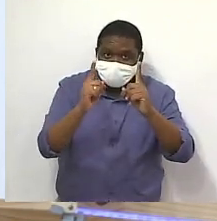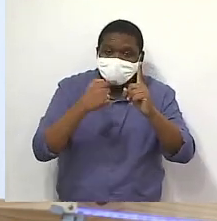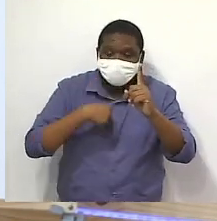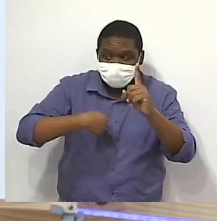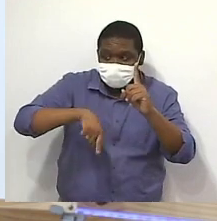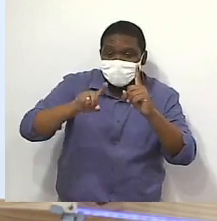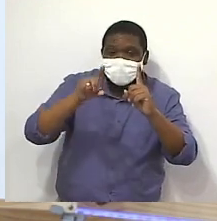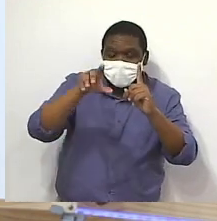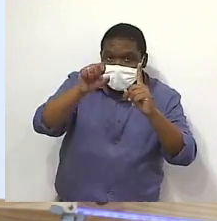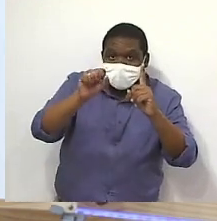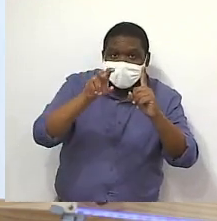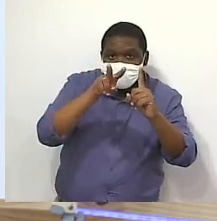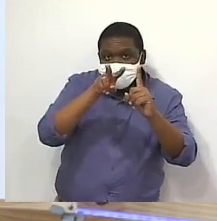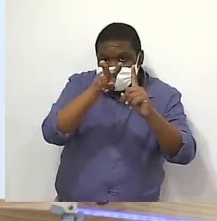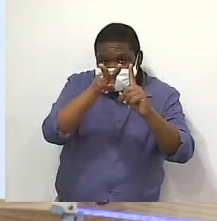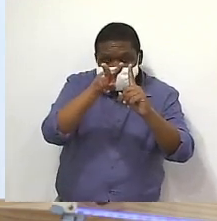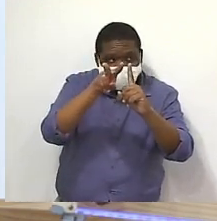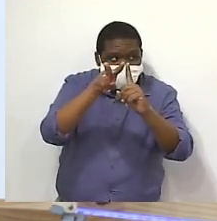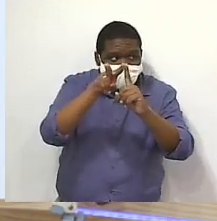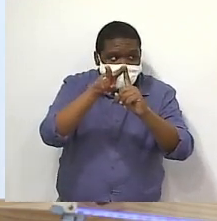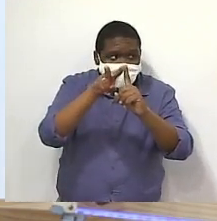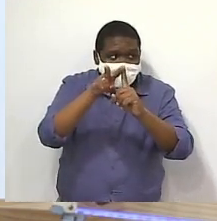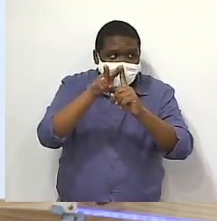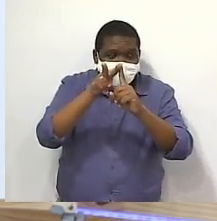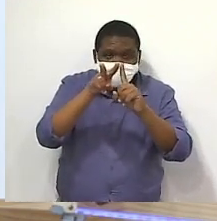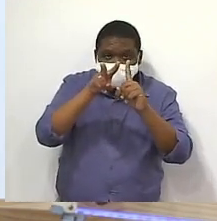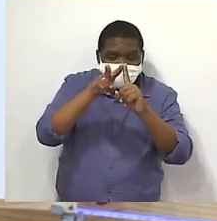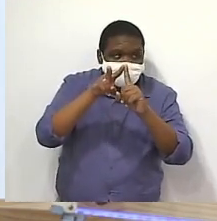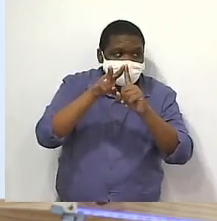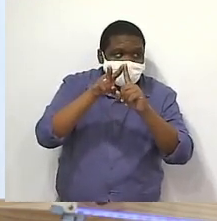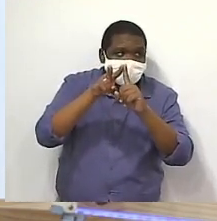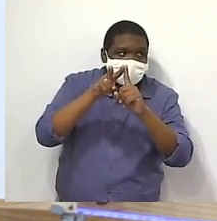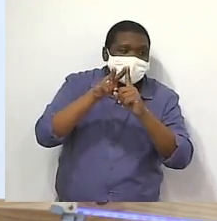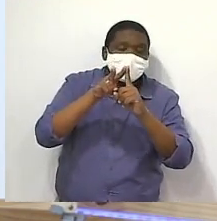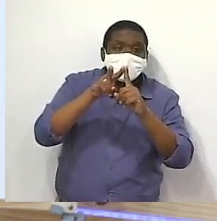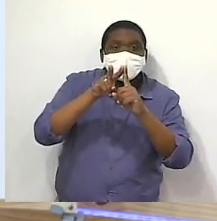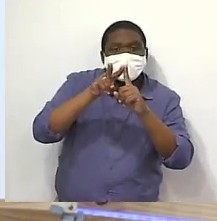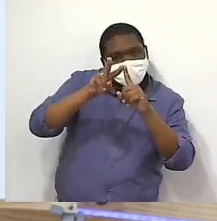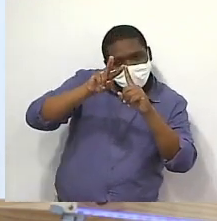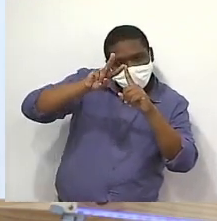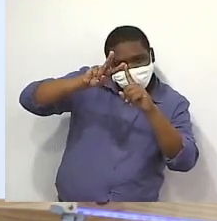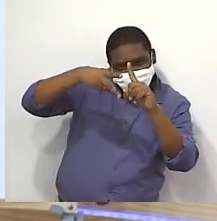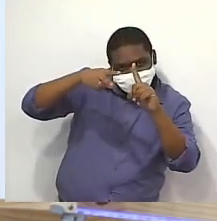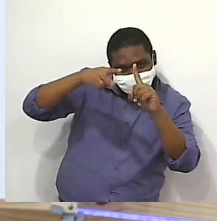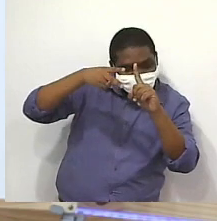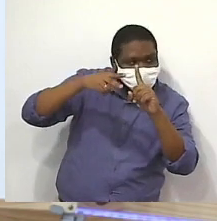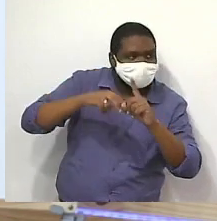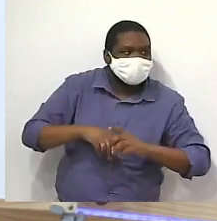ponta seca do compasso, não esquece, ponta seca, e aqui é onde vai